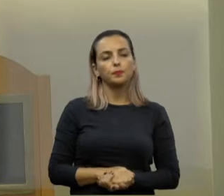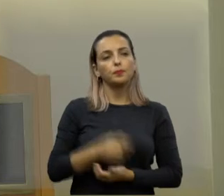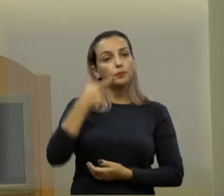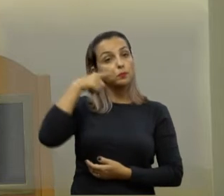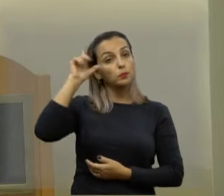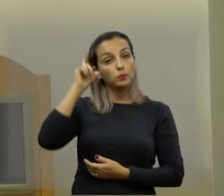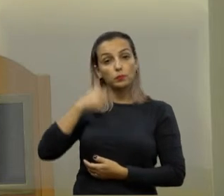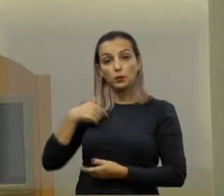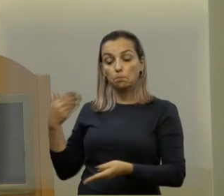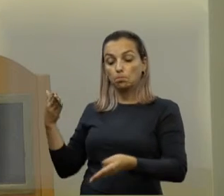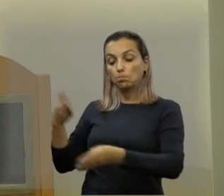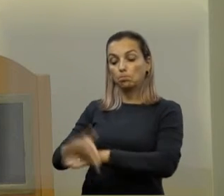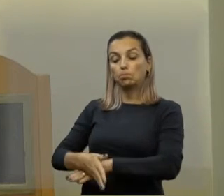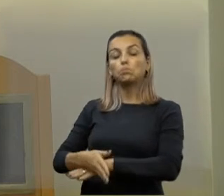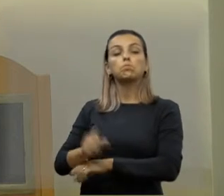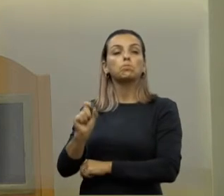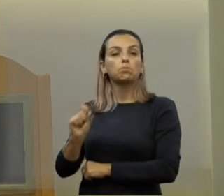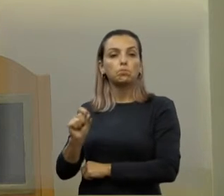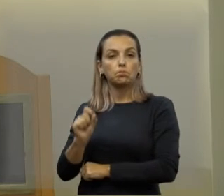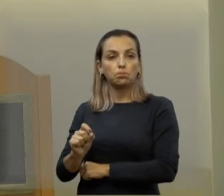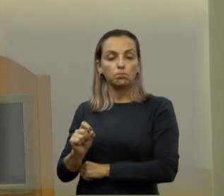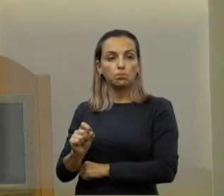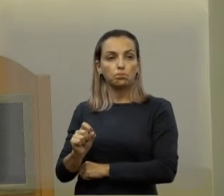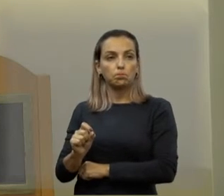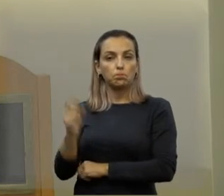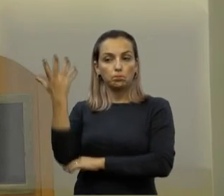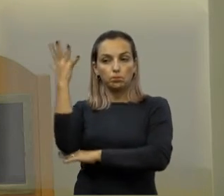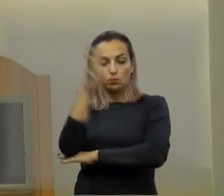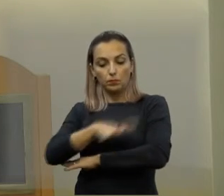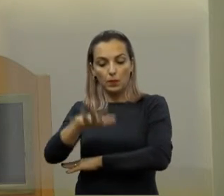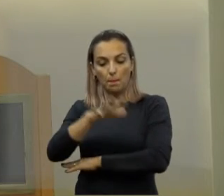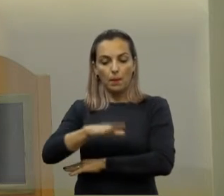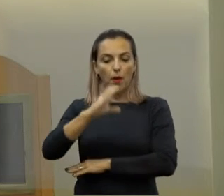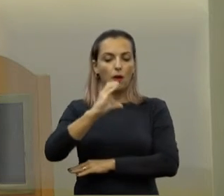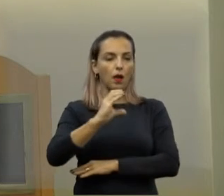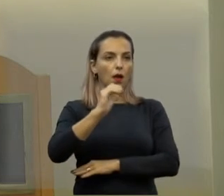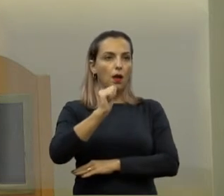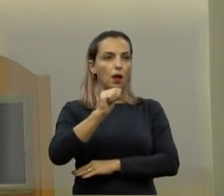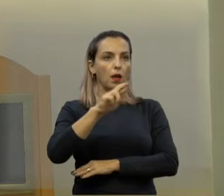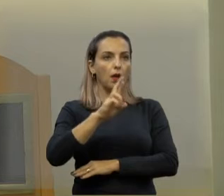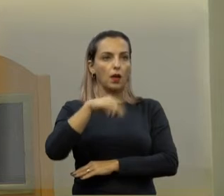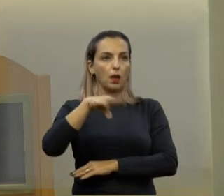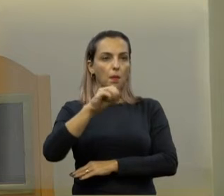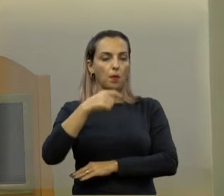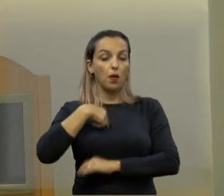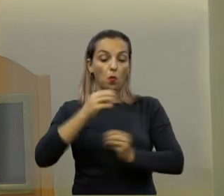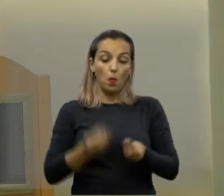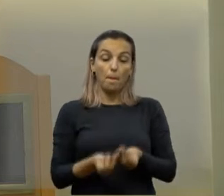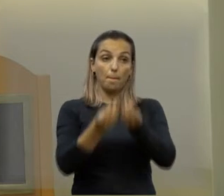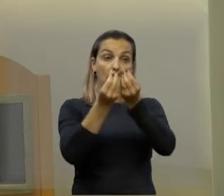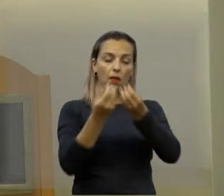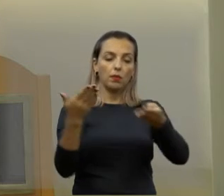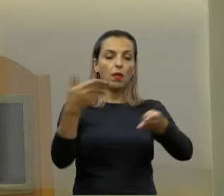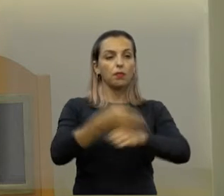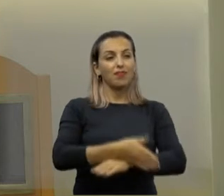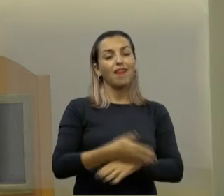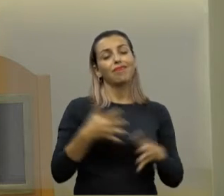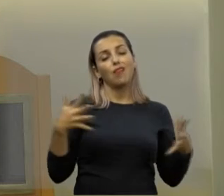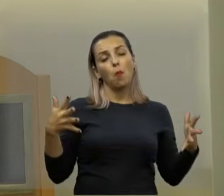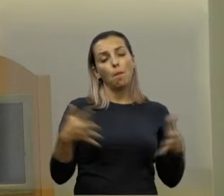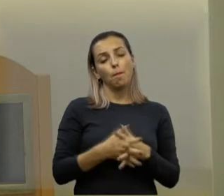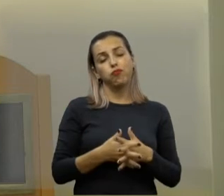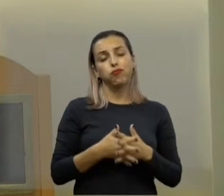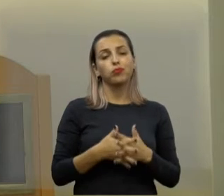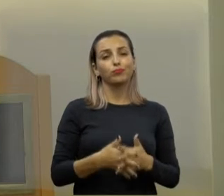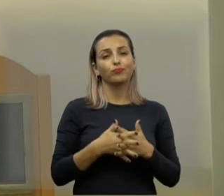eu fui e na Praça do Carmo na missa gente tá Tá complicado aqui